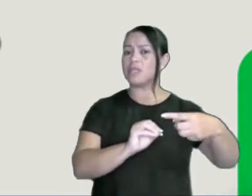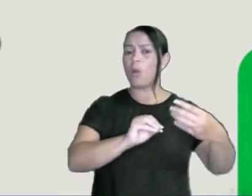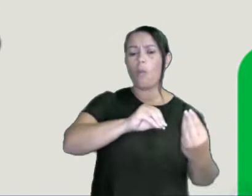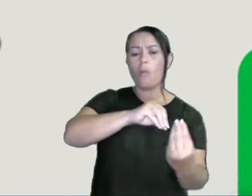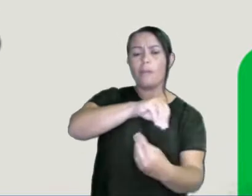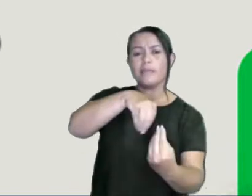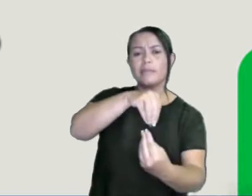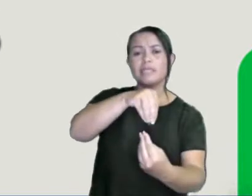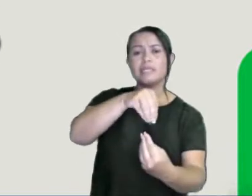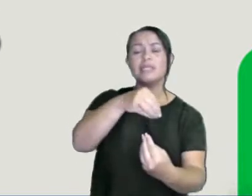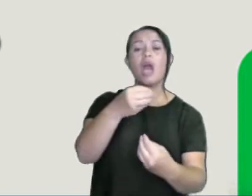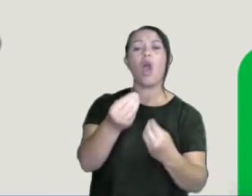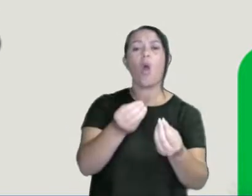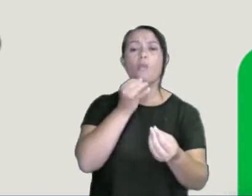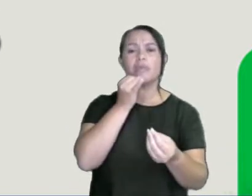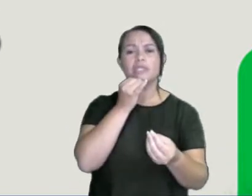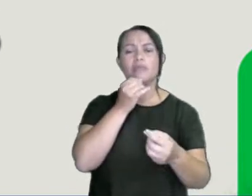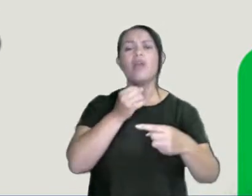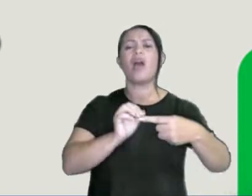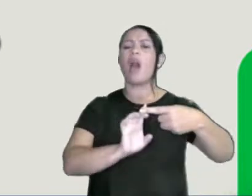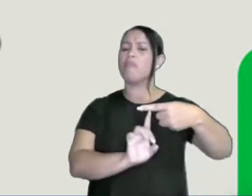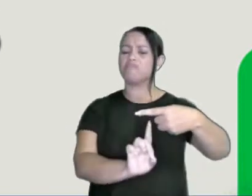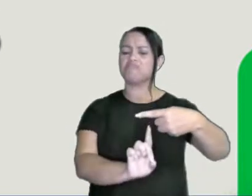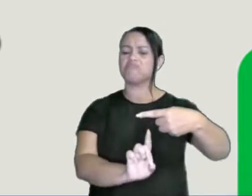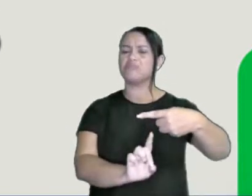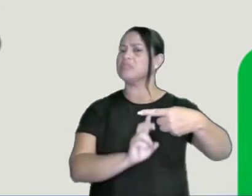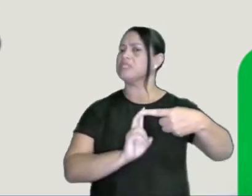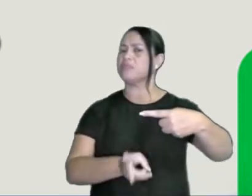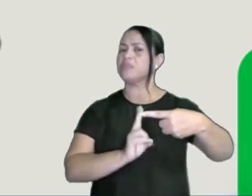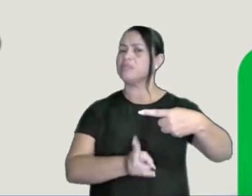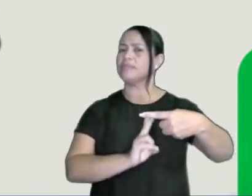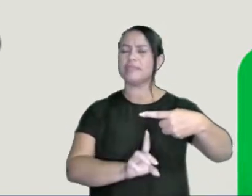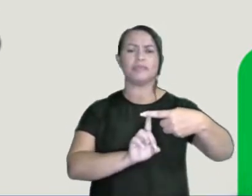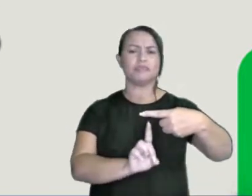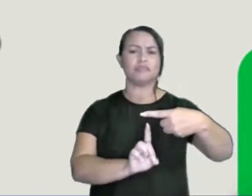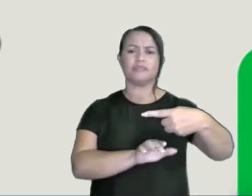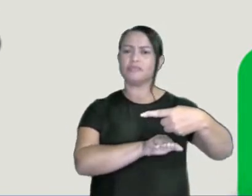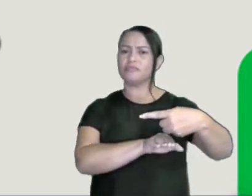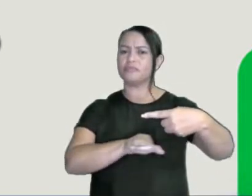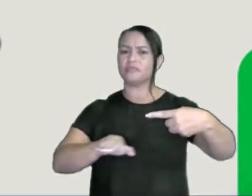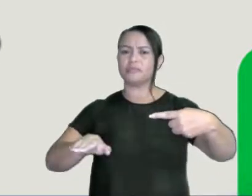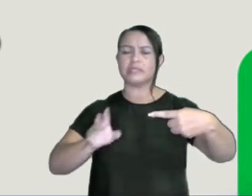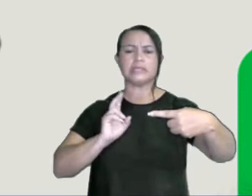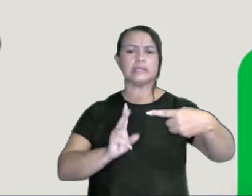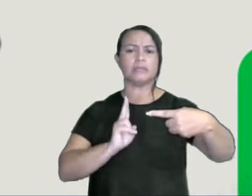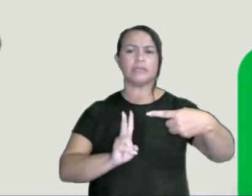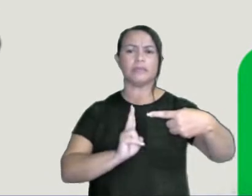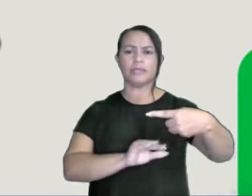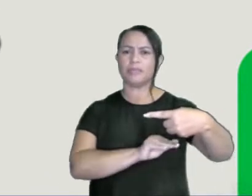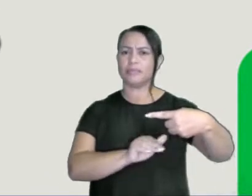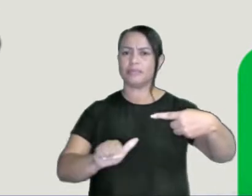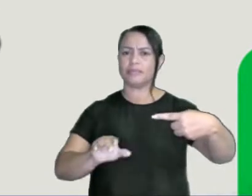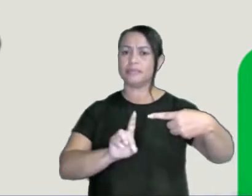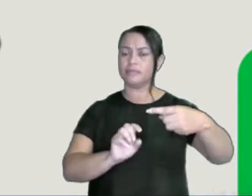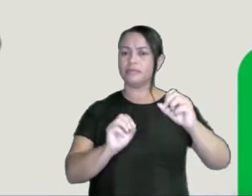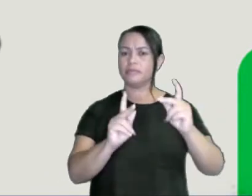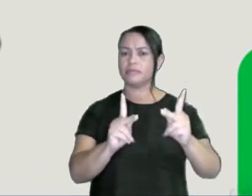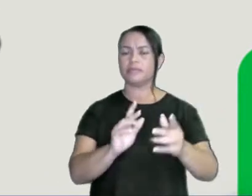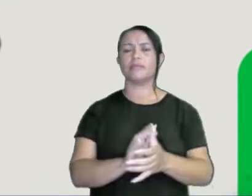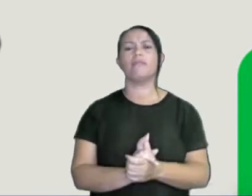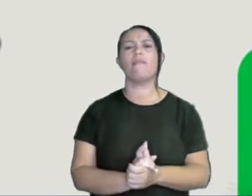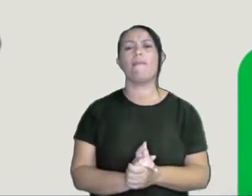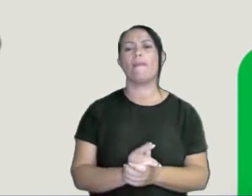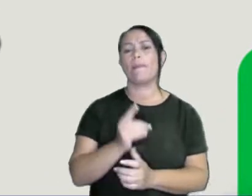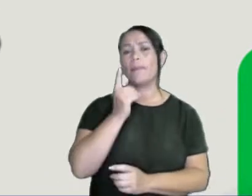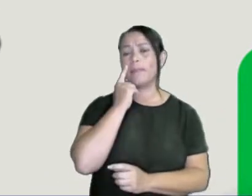que conservar a minha base, tá certo? Que a minha base nós chamamos ela de denominador. Ok?